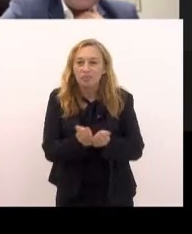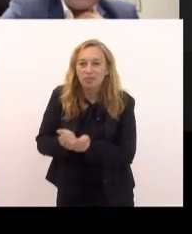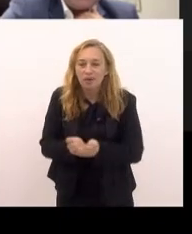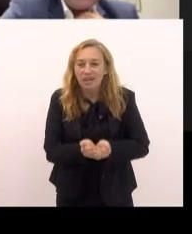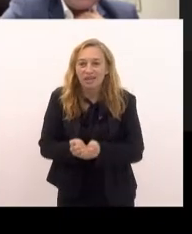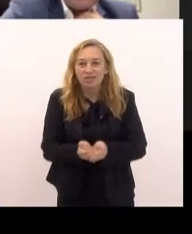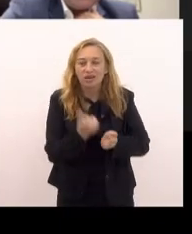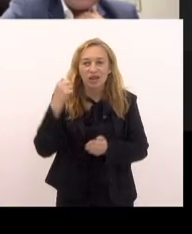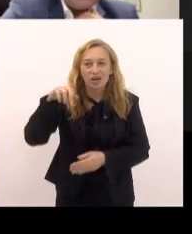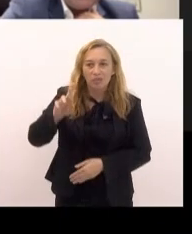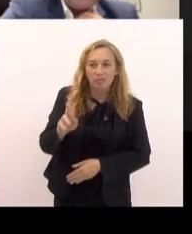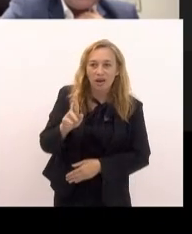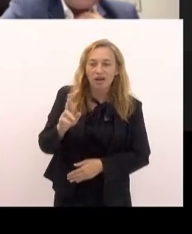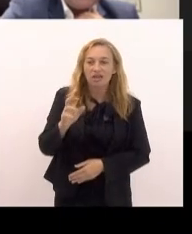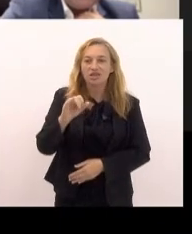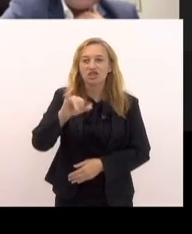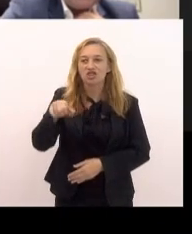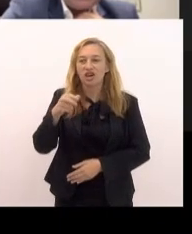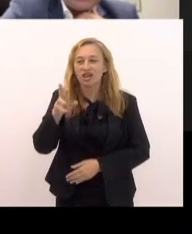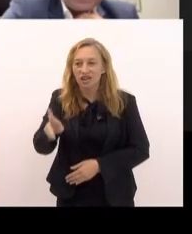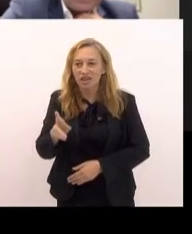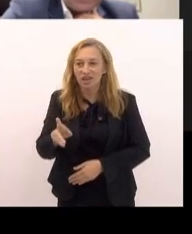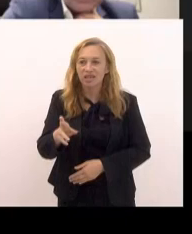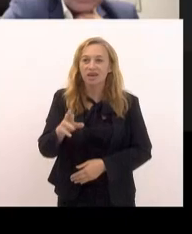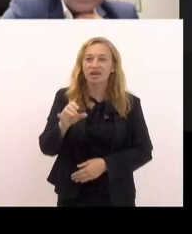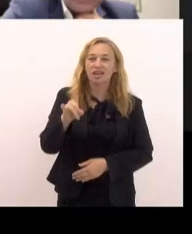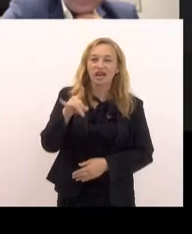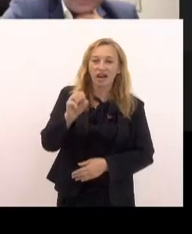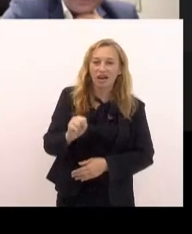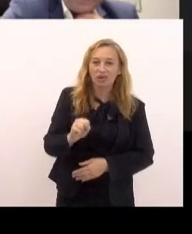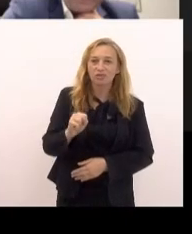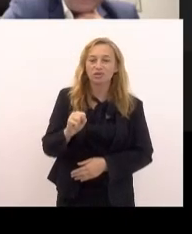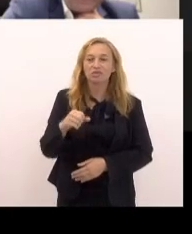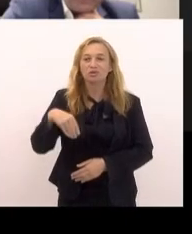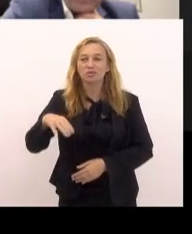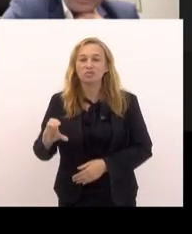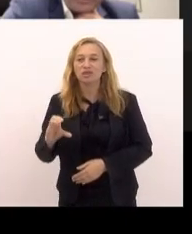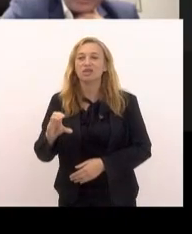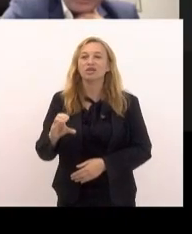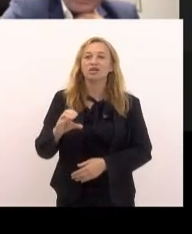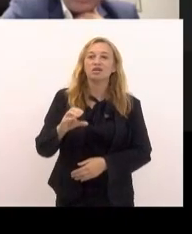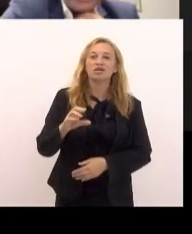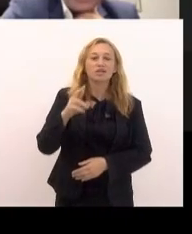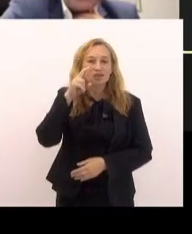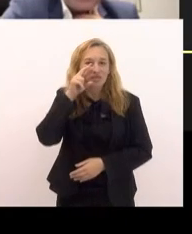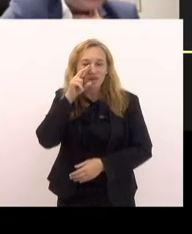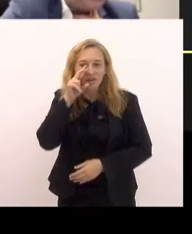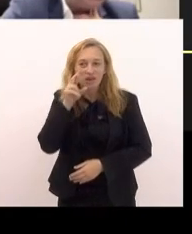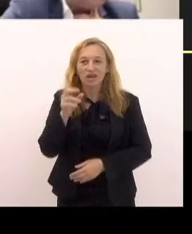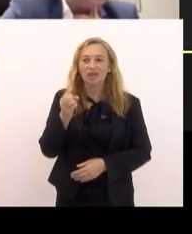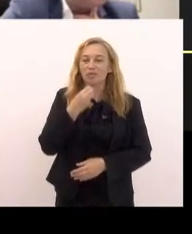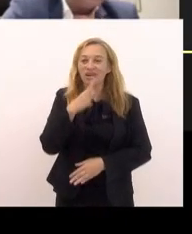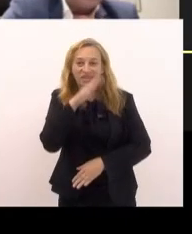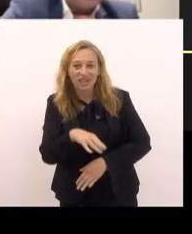Eliomar, Jari, Carlos Mink. Boa tarde, Paulo, presidente. Rosenberg, Reis. Boa tarde,